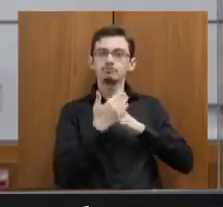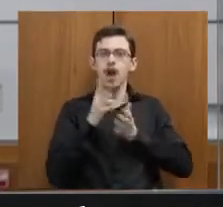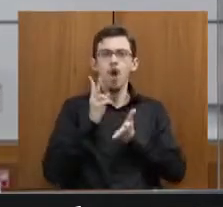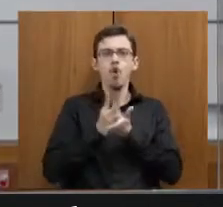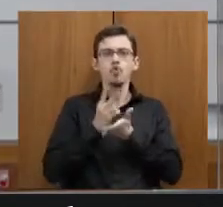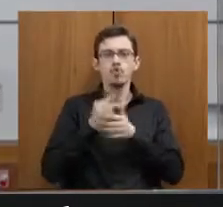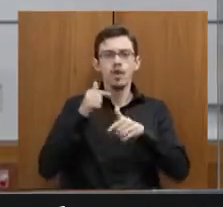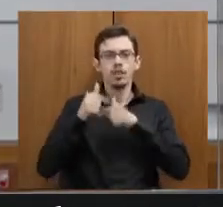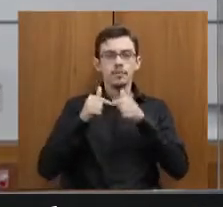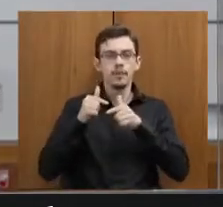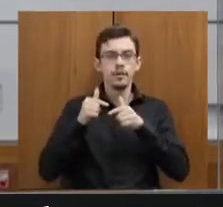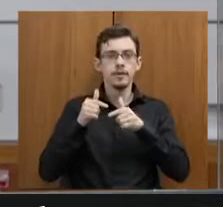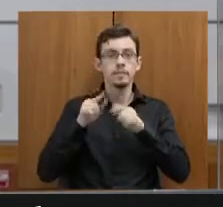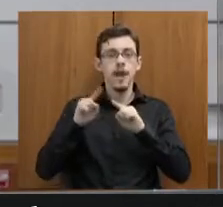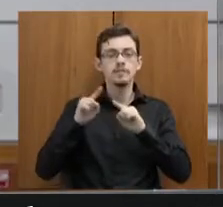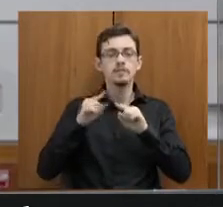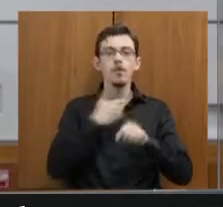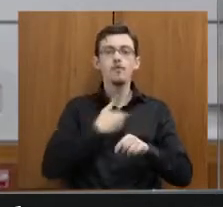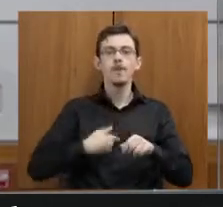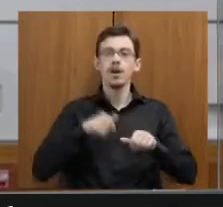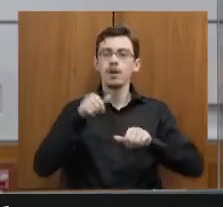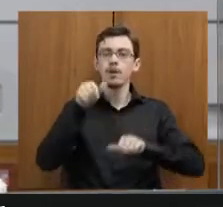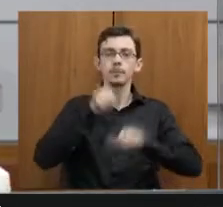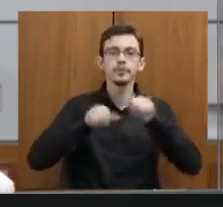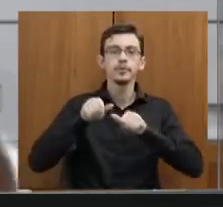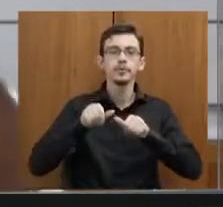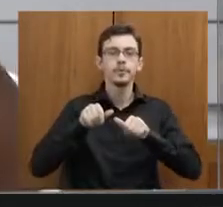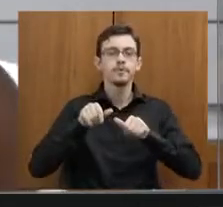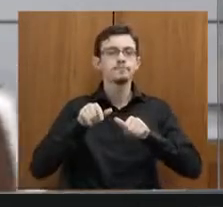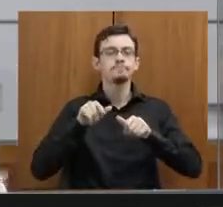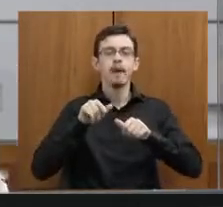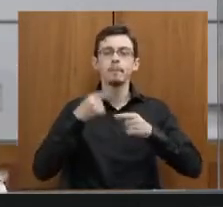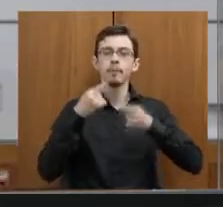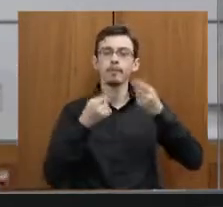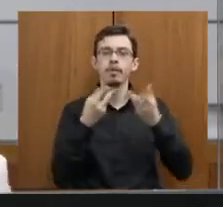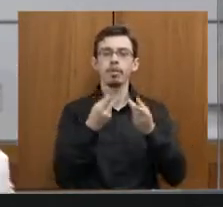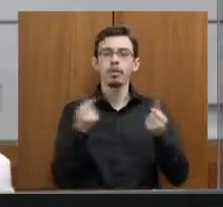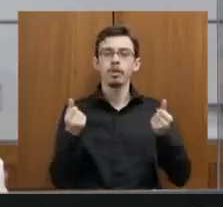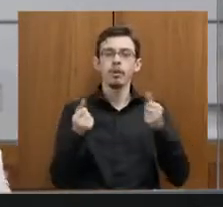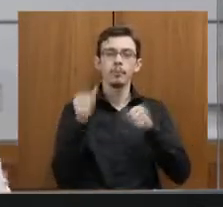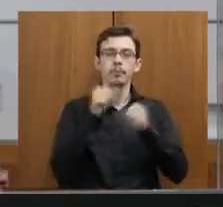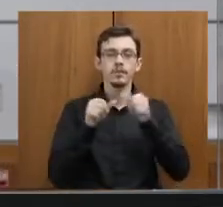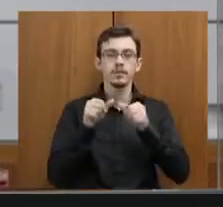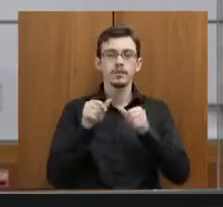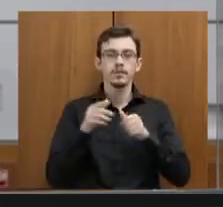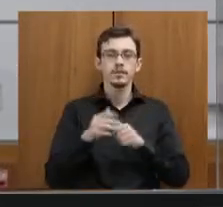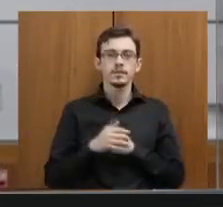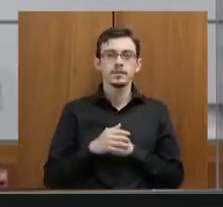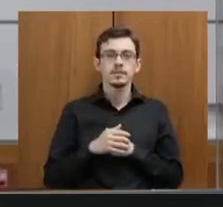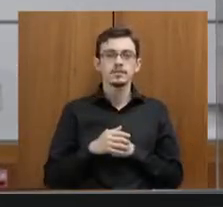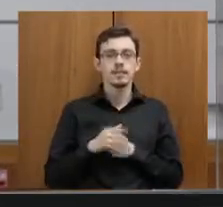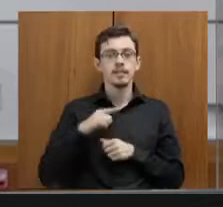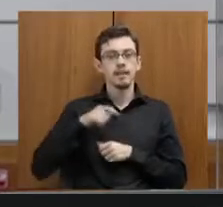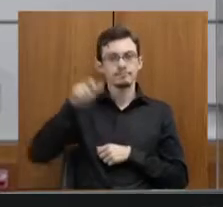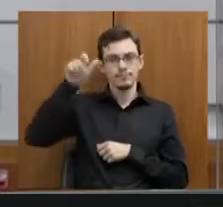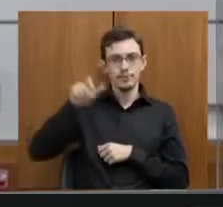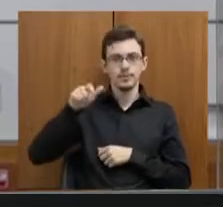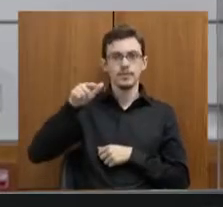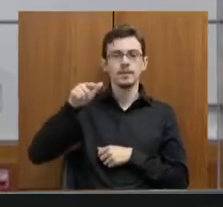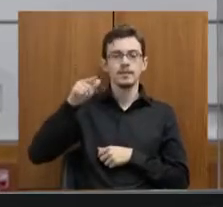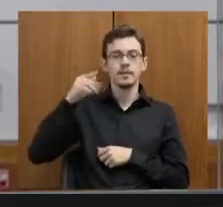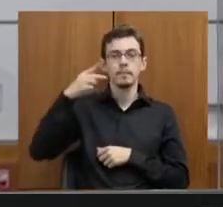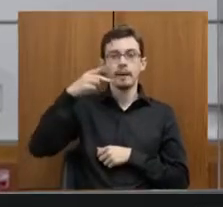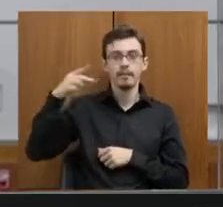nesse país e quando mudou o governo Olá tudo bem aí vendo quando entrou quem instalar o nosso atual Comandante lá de cima é